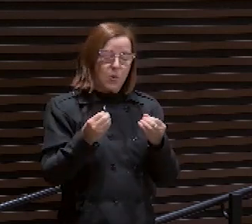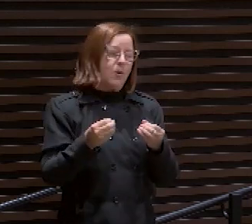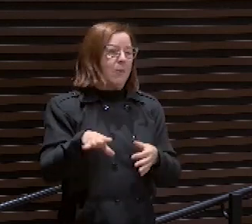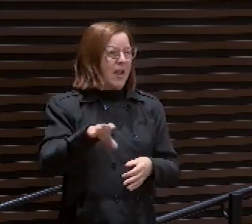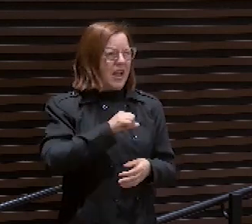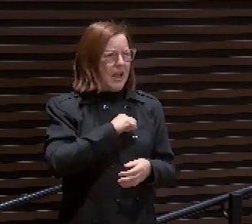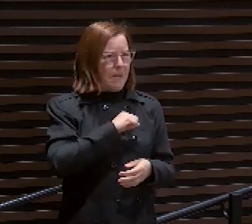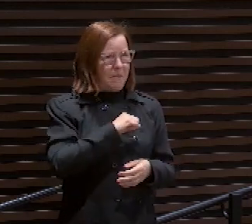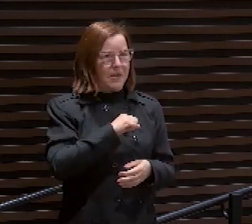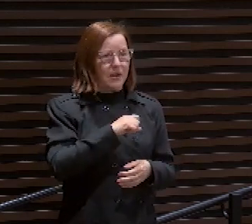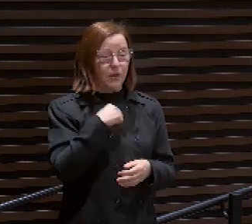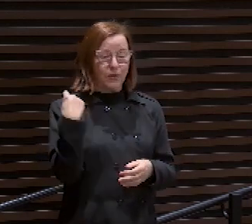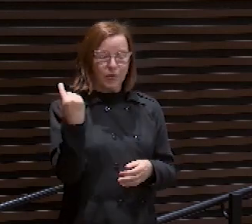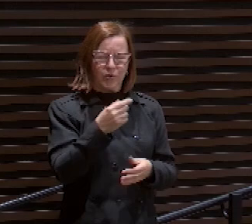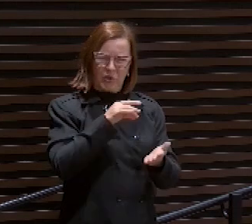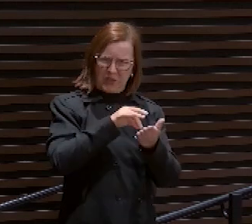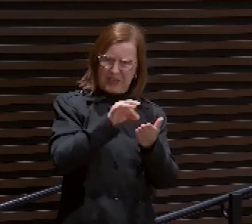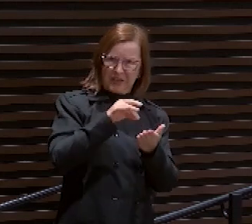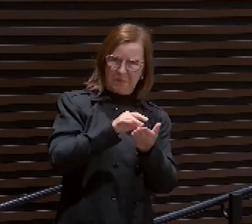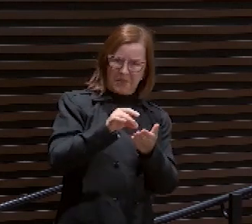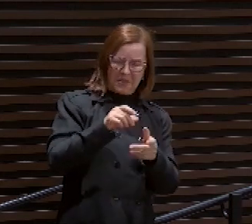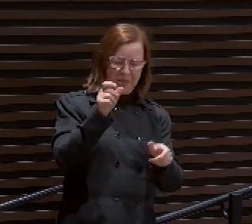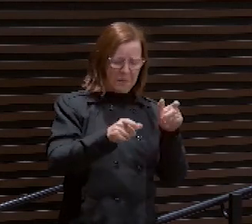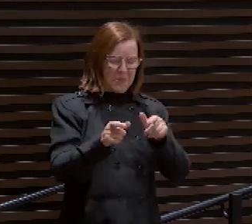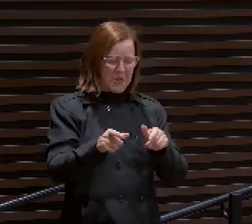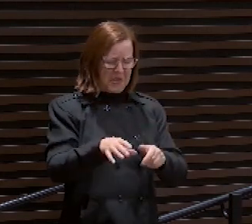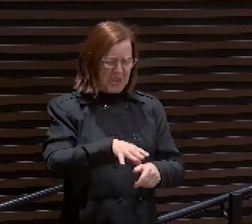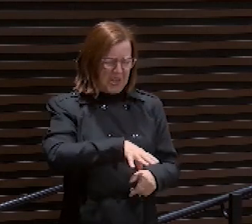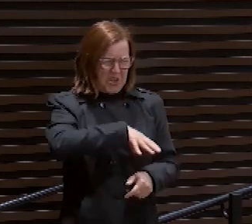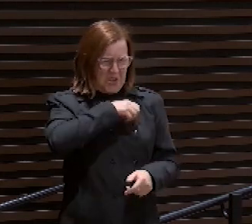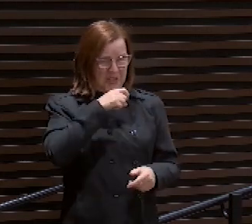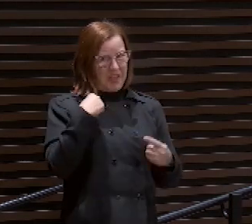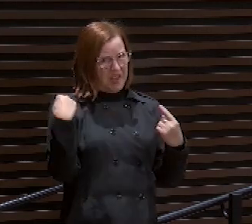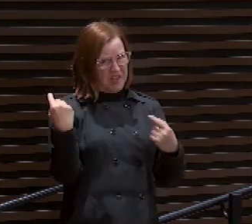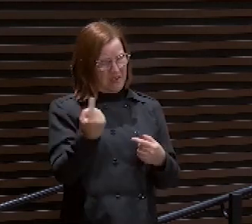odeiam? Jesus, ele ensinava em meio